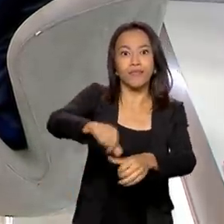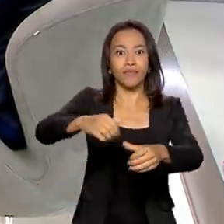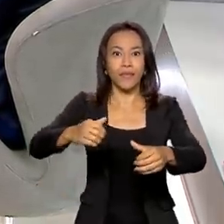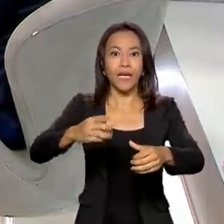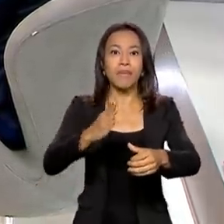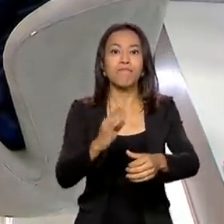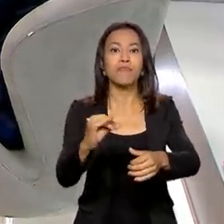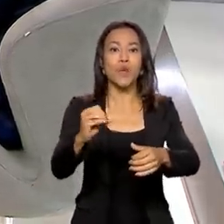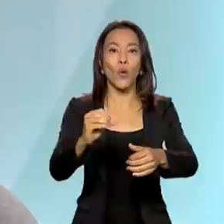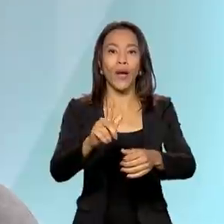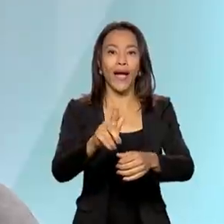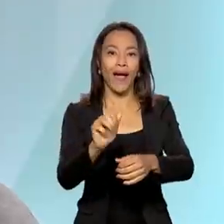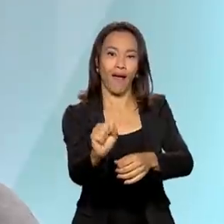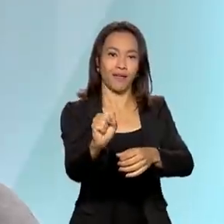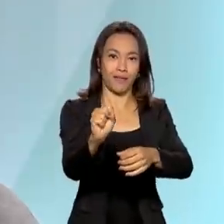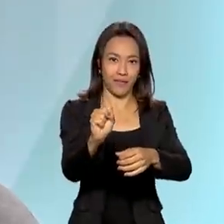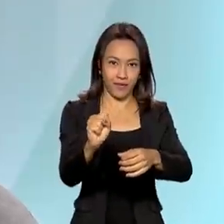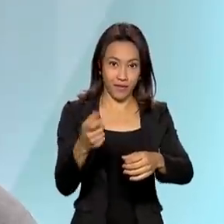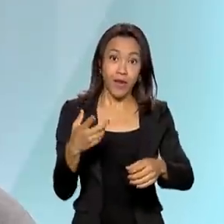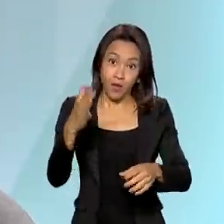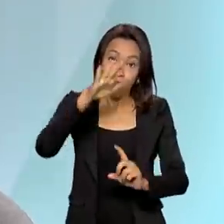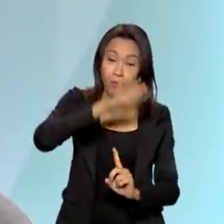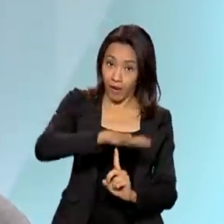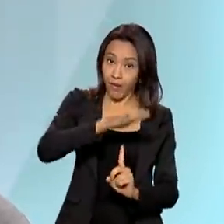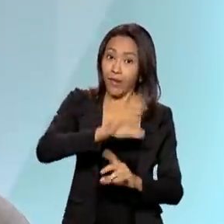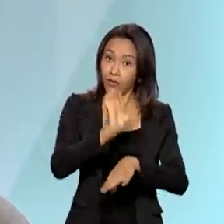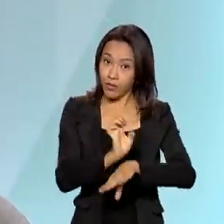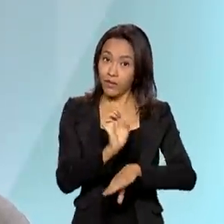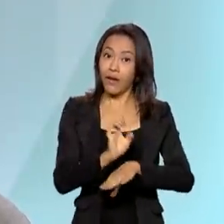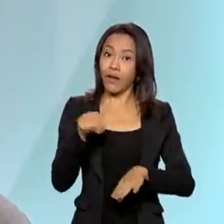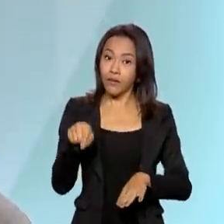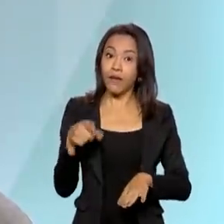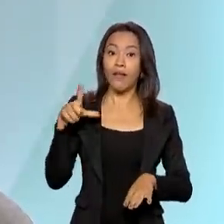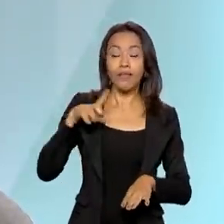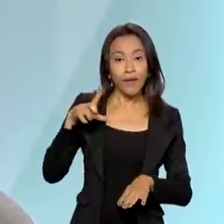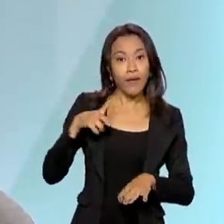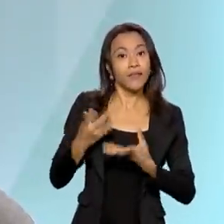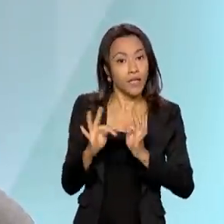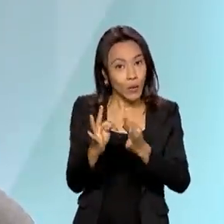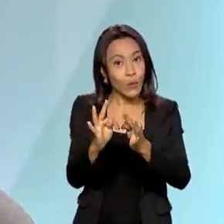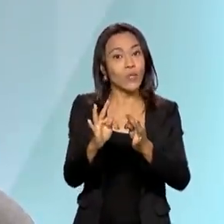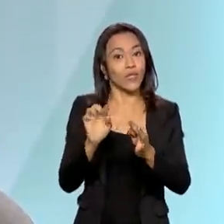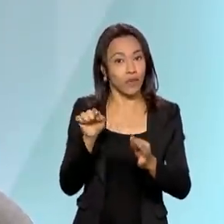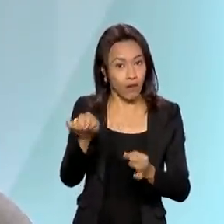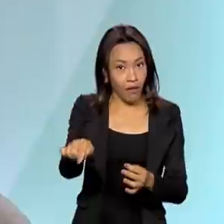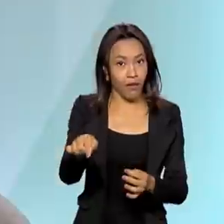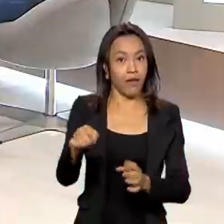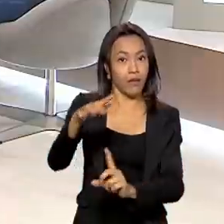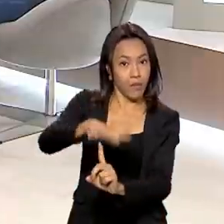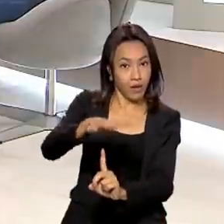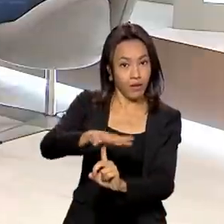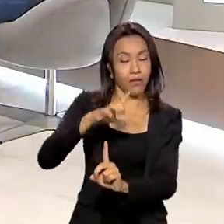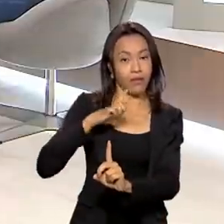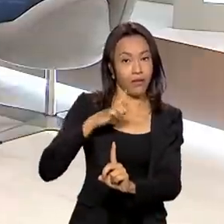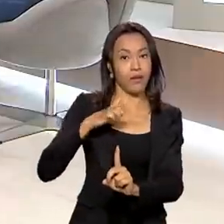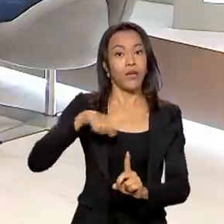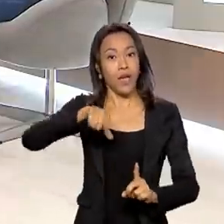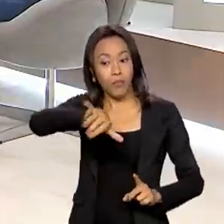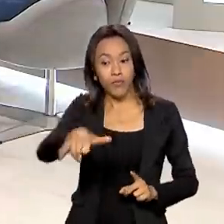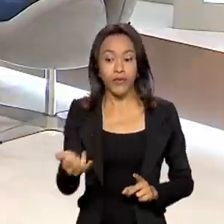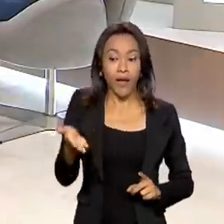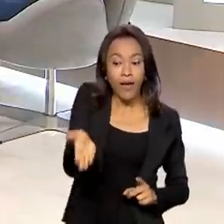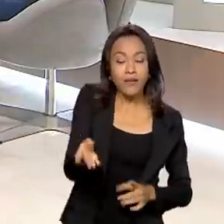em biogás. Eu fui visitar o Paraná e ali você vê que a tecnologia já existe. Nós precisamos dar escala a essa tecnologia.